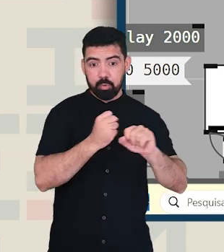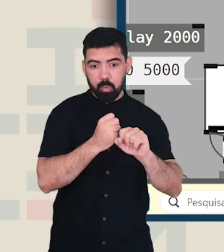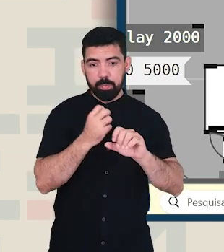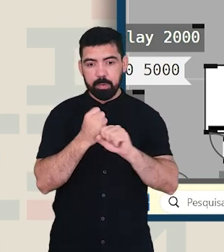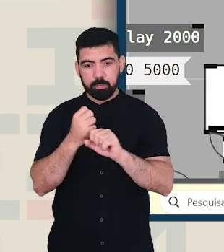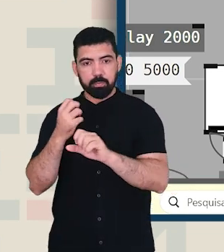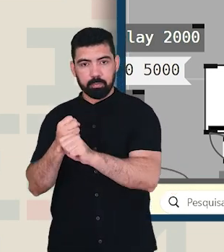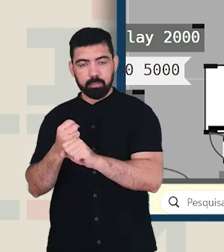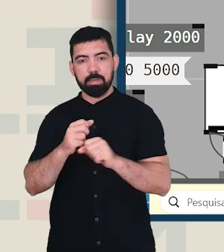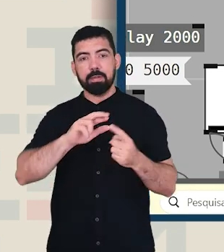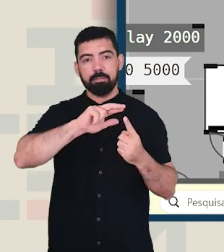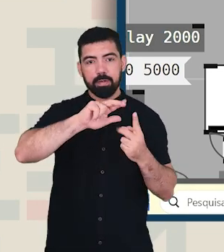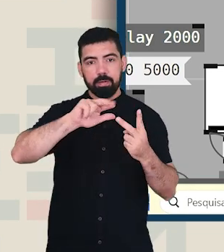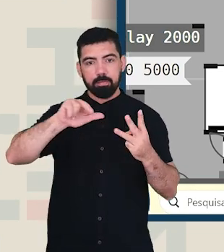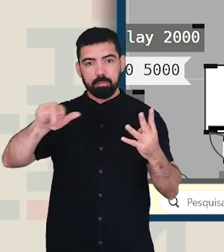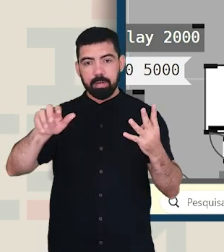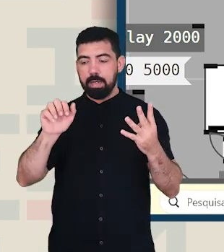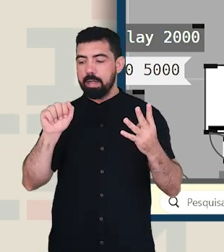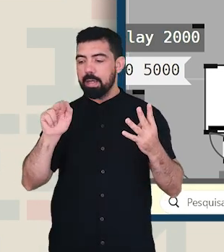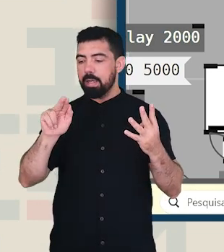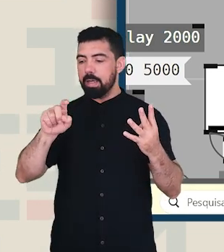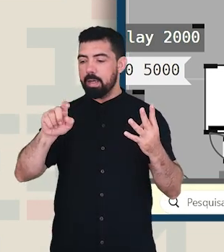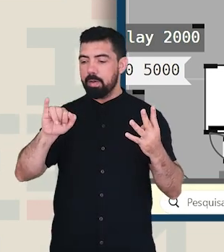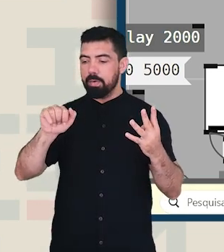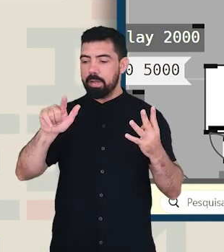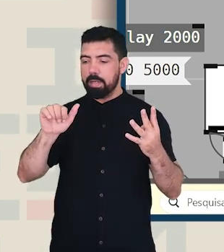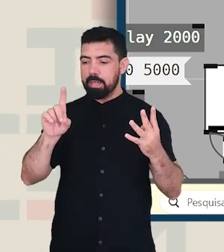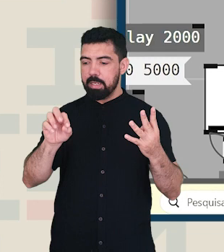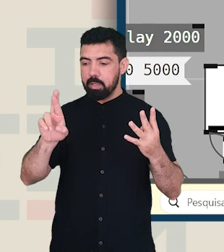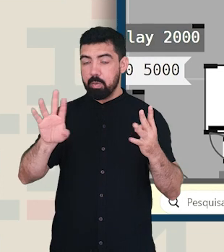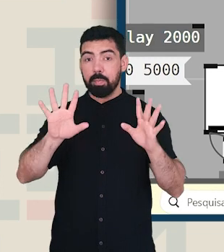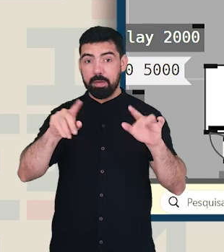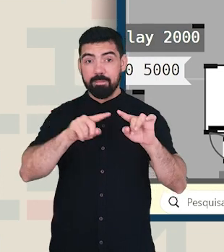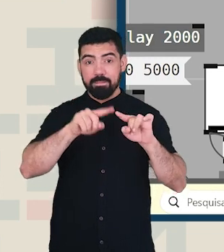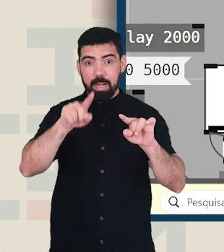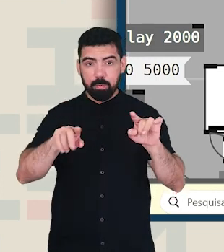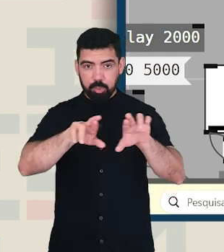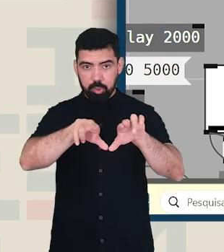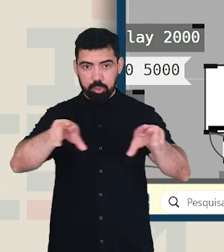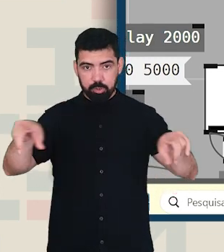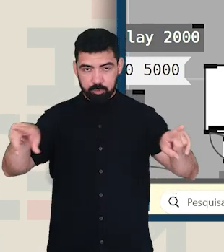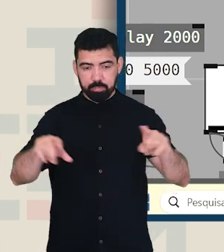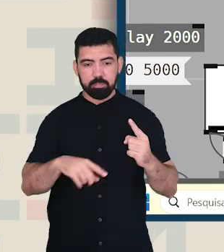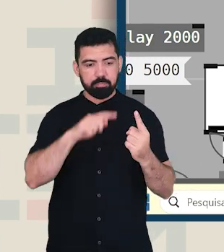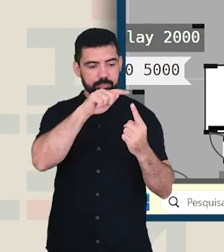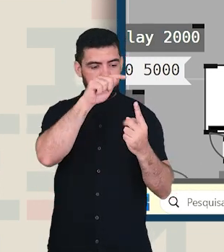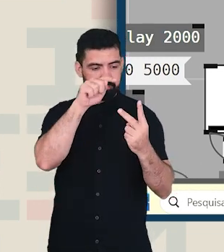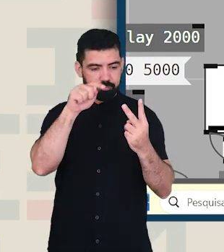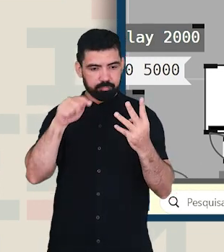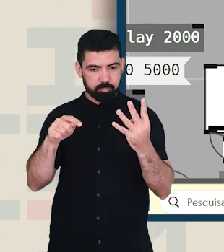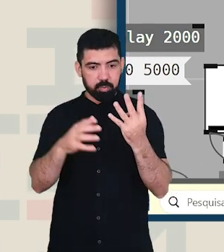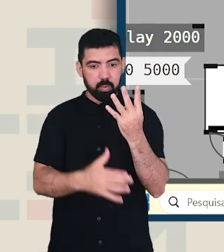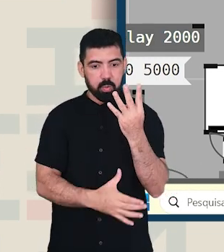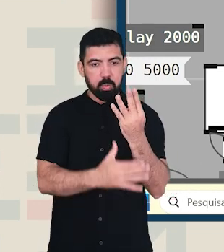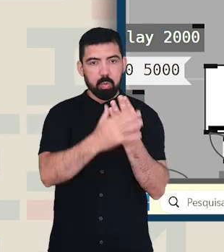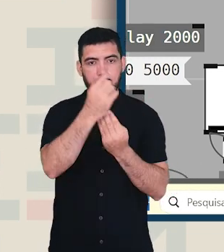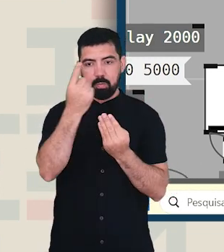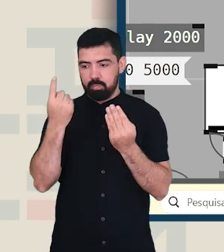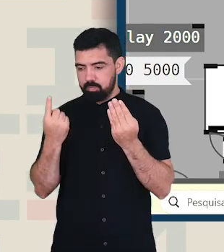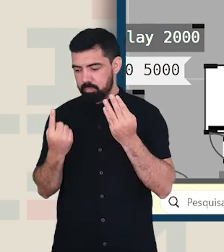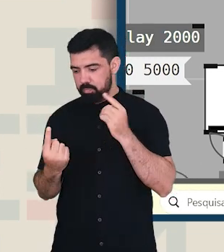somando vários osciladores com frequências diferentes numa mesma